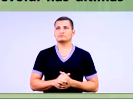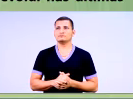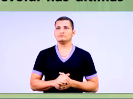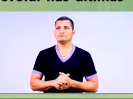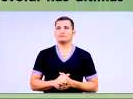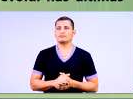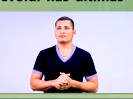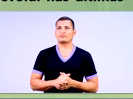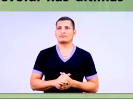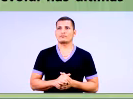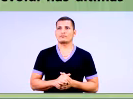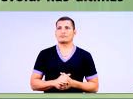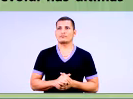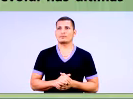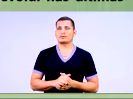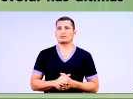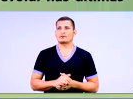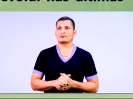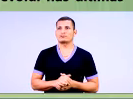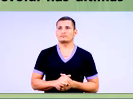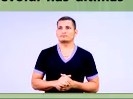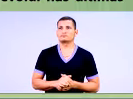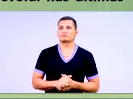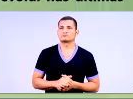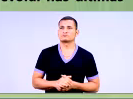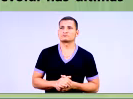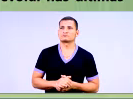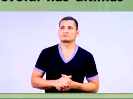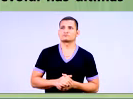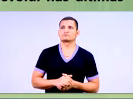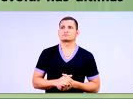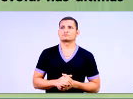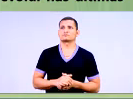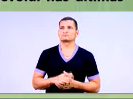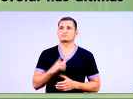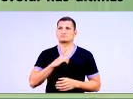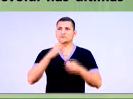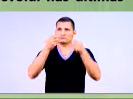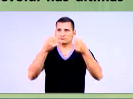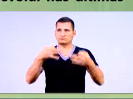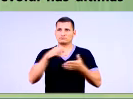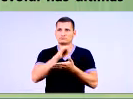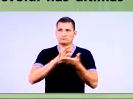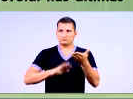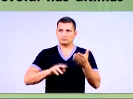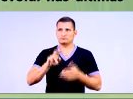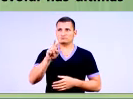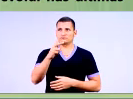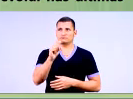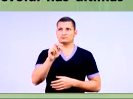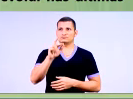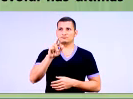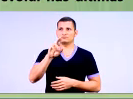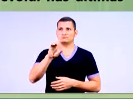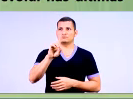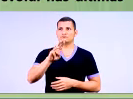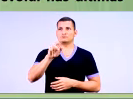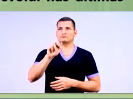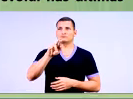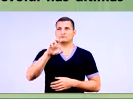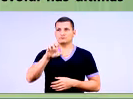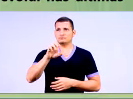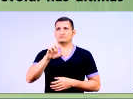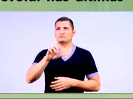versus software. Bem, no segundo parágrafo ele fala do hardware e do software, mas na verdade o texto começou falando